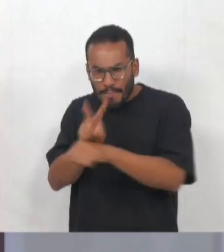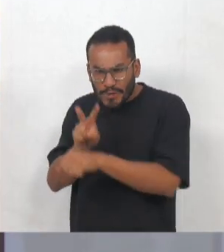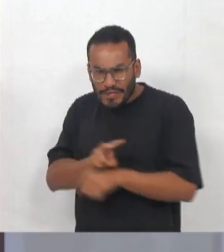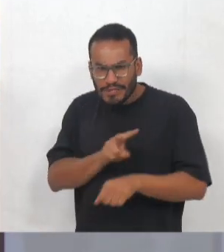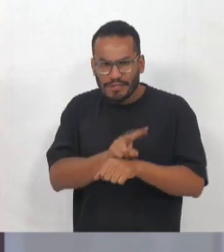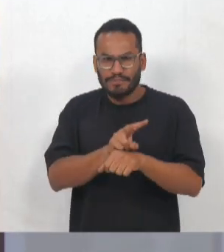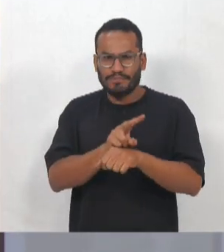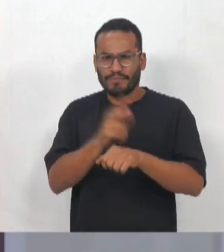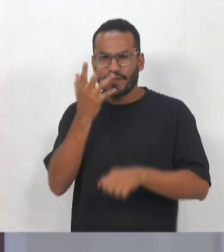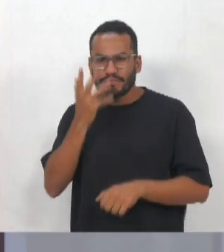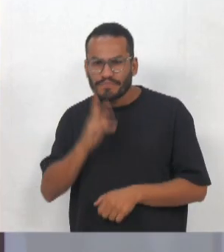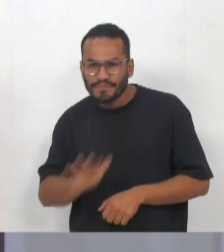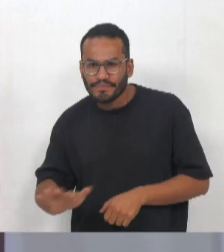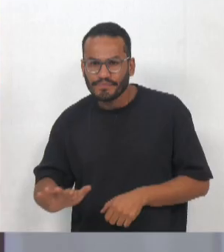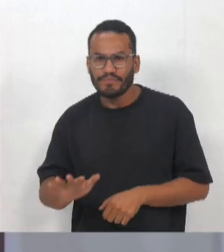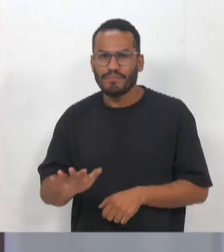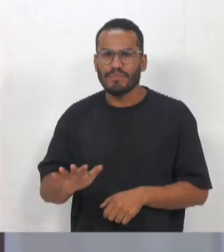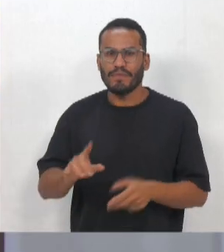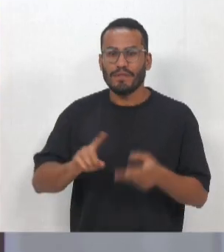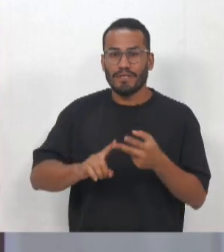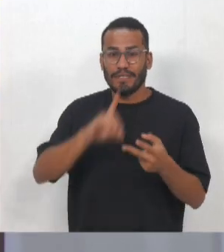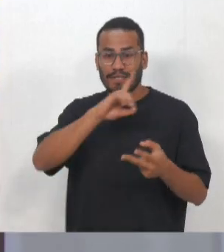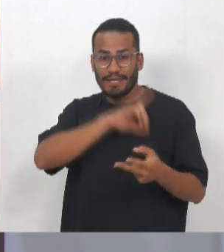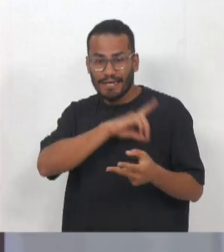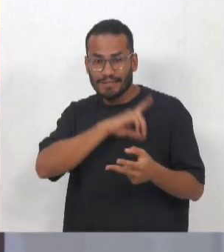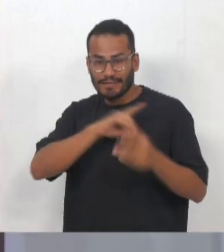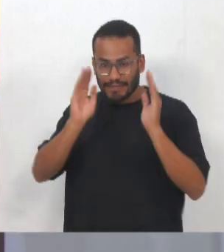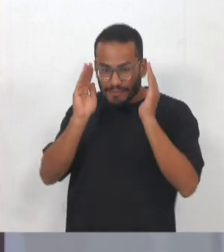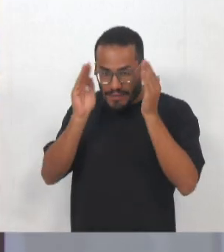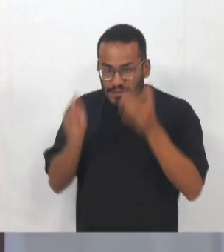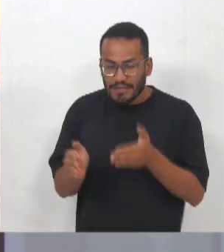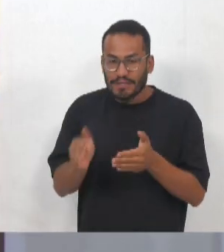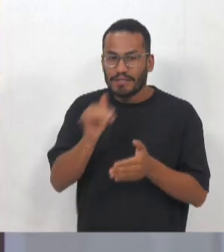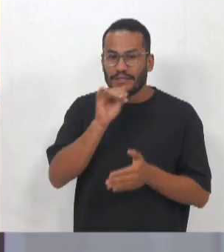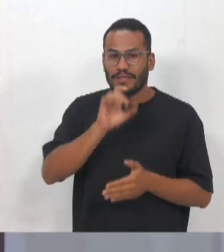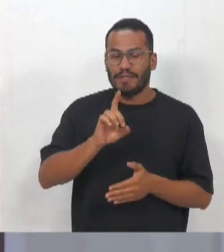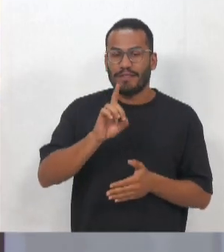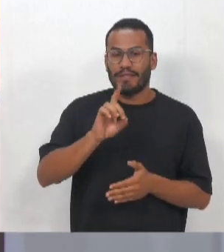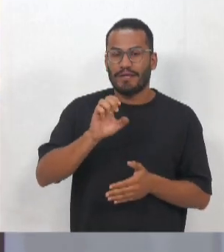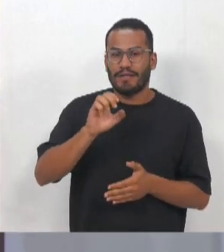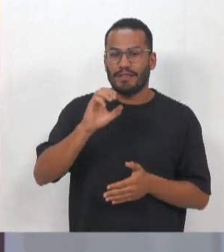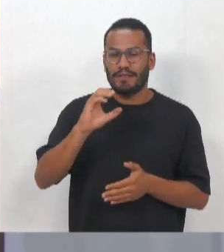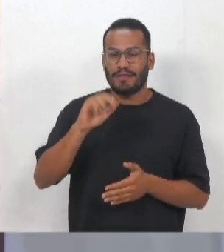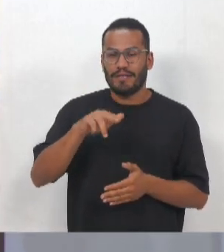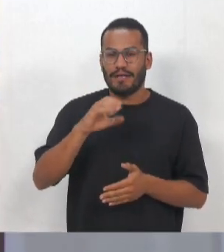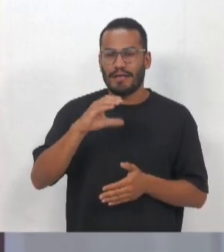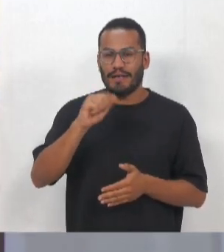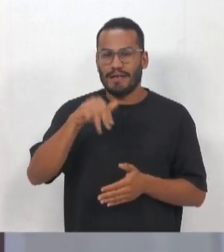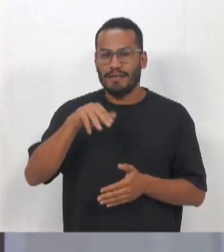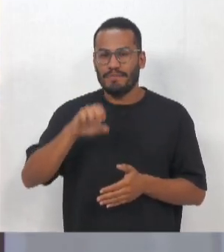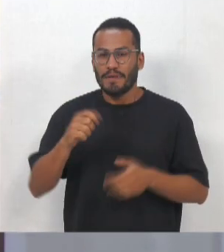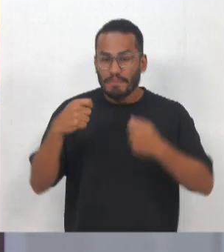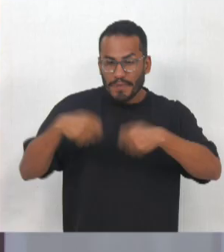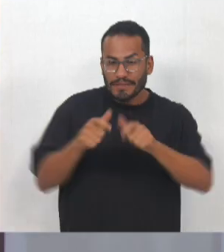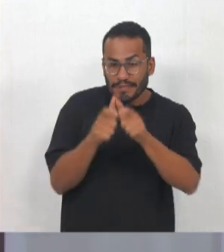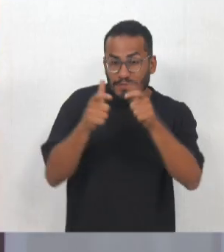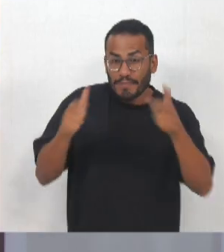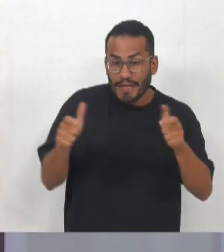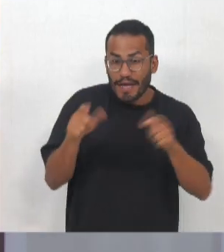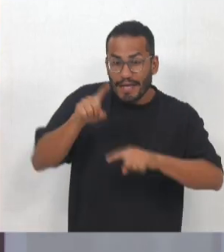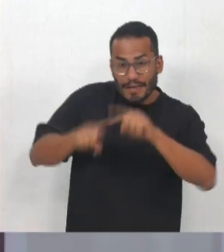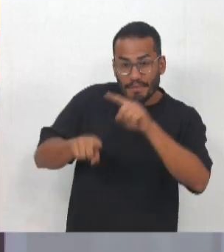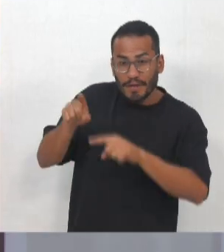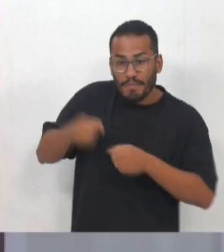à infância. As delegacias especializadas, como as DPCAMs, devem ser ampliadas e equipadas